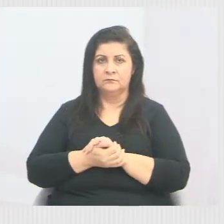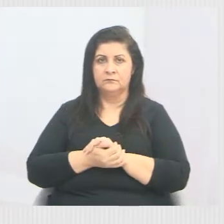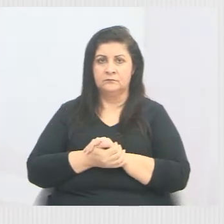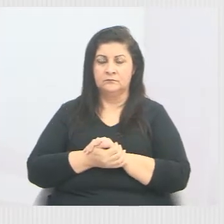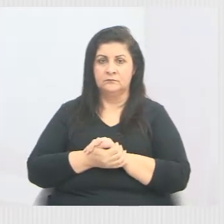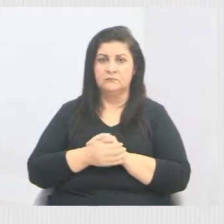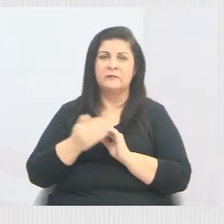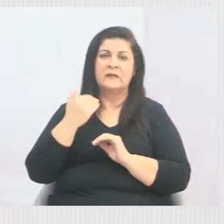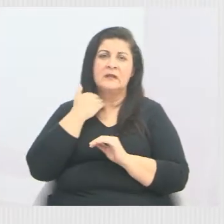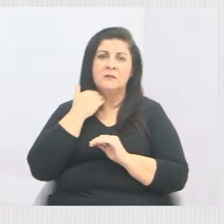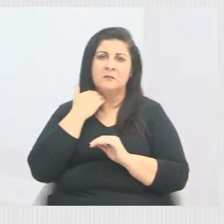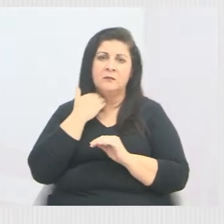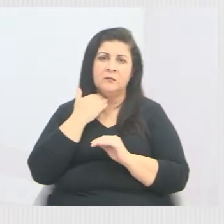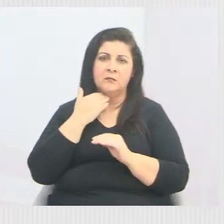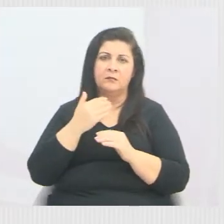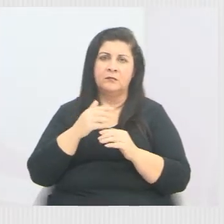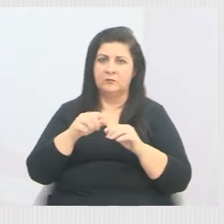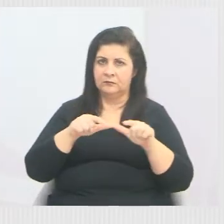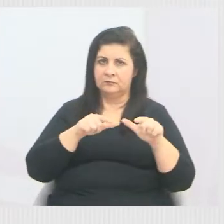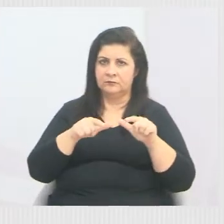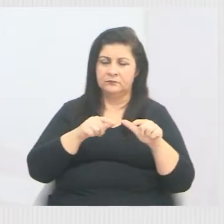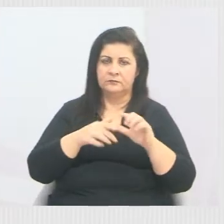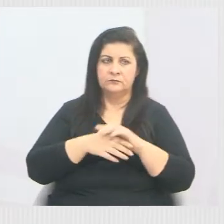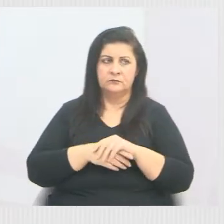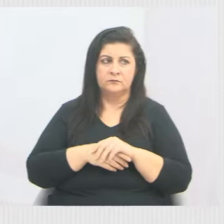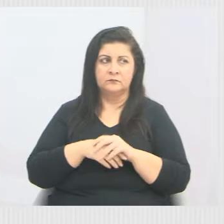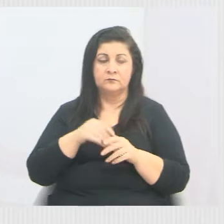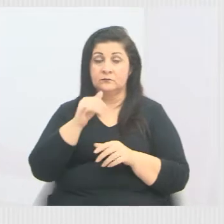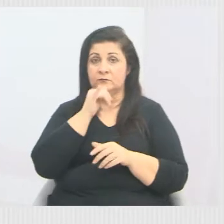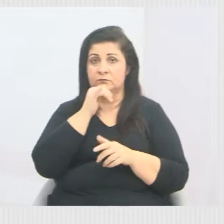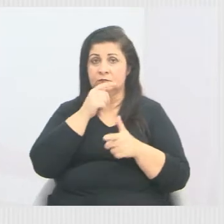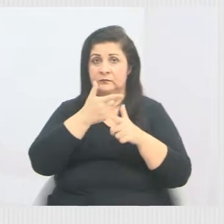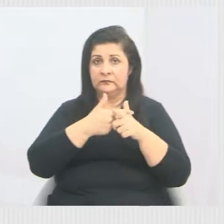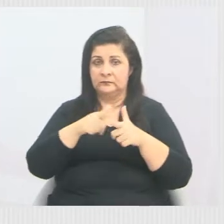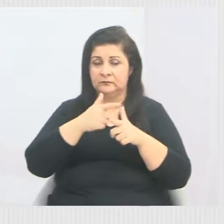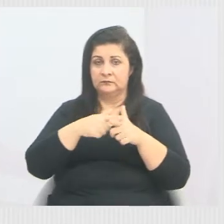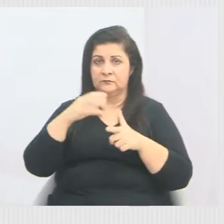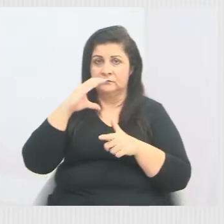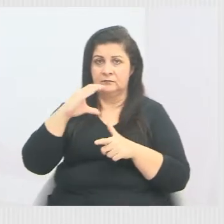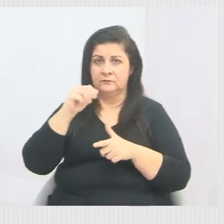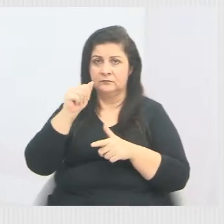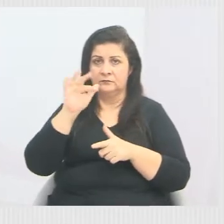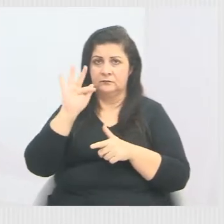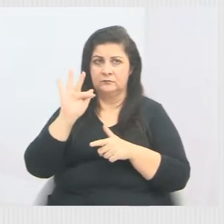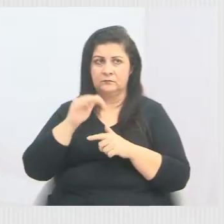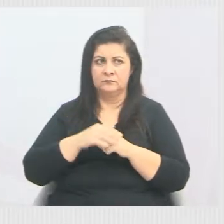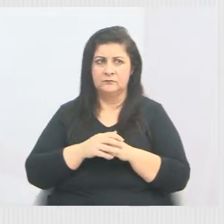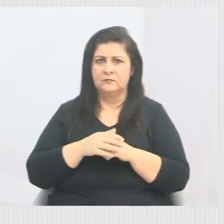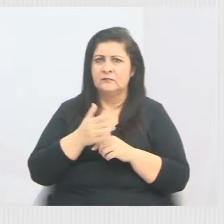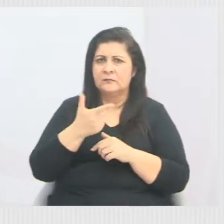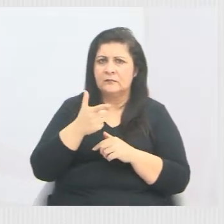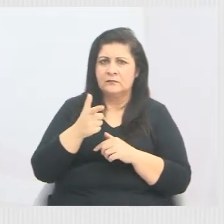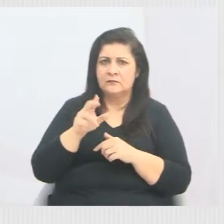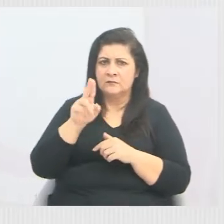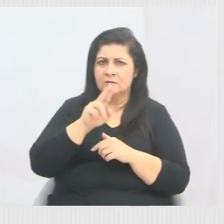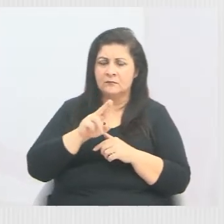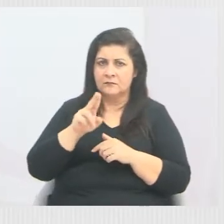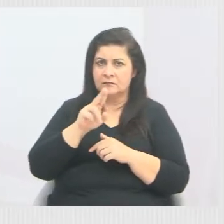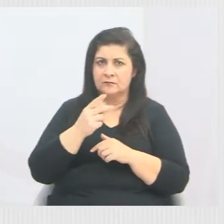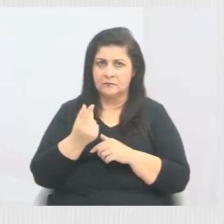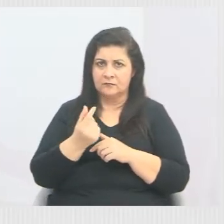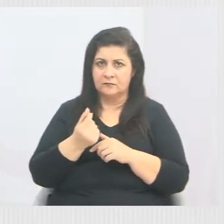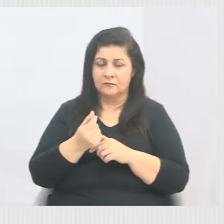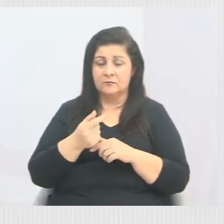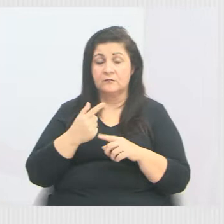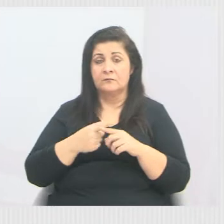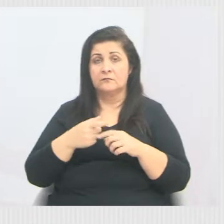nós temos aqui, por exemplo, o financiamento do CAF, né? Aí vocês se perguntam, mas não está se utilizando o recurso? É que depende muito